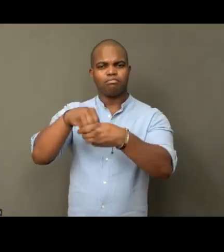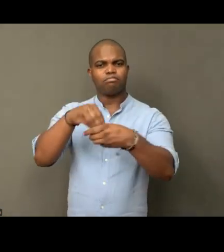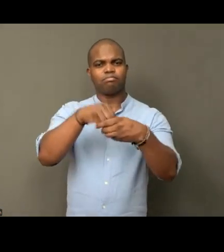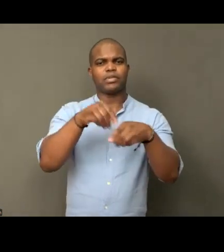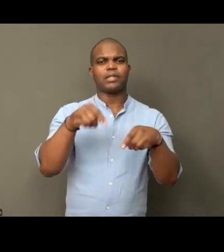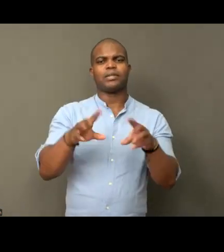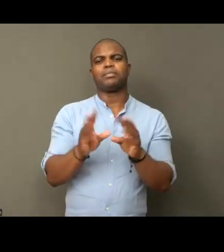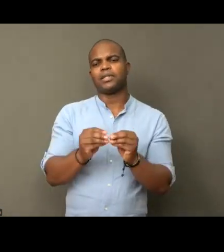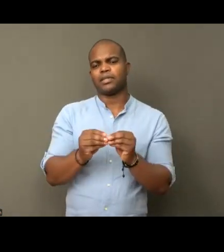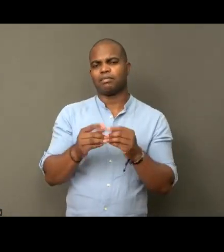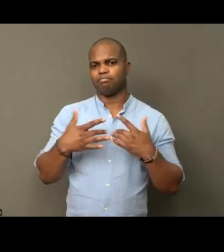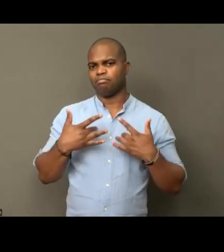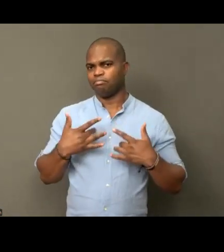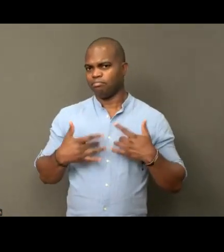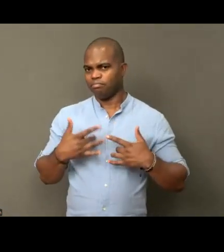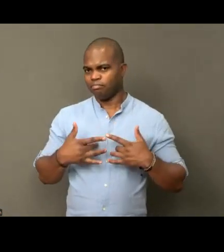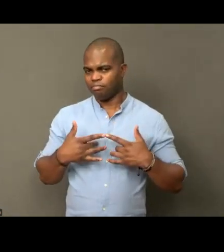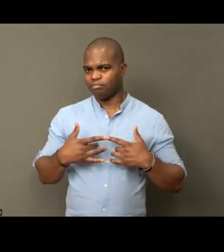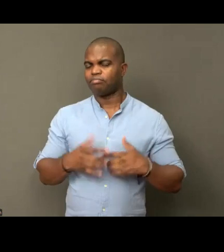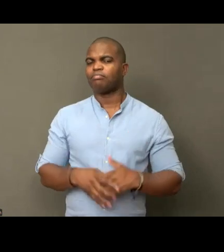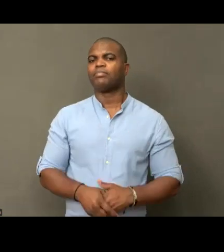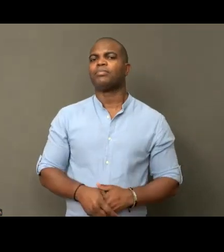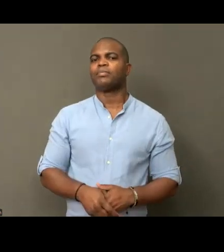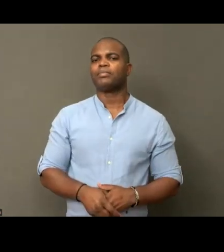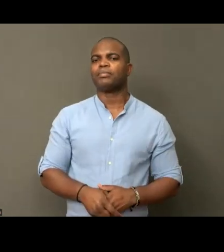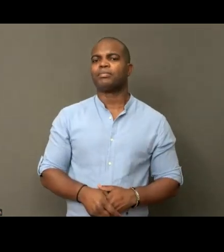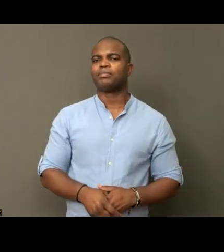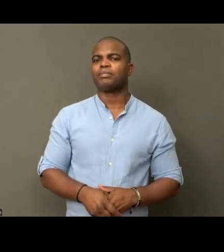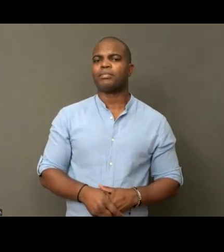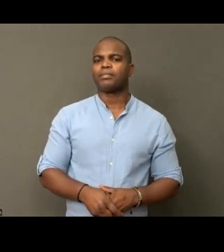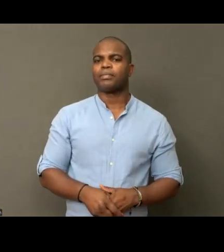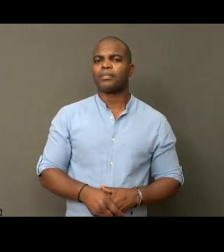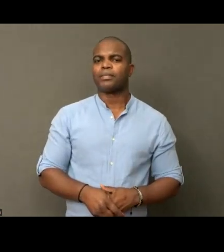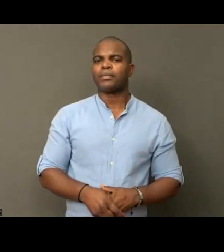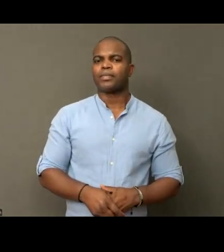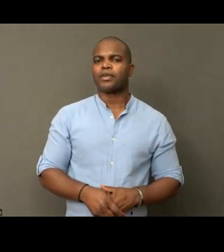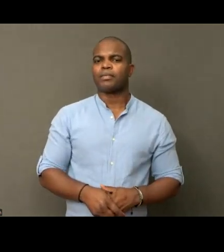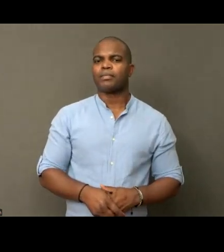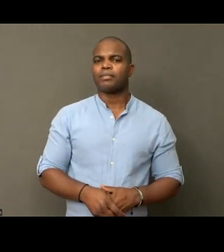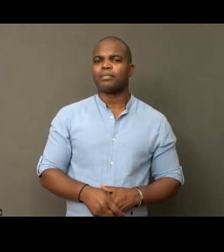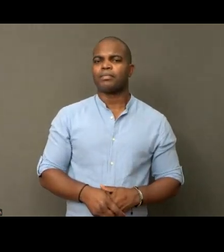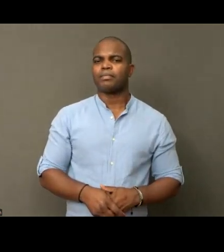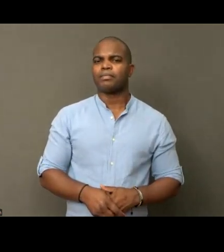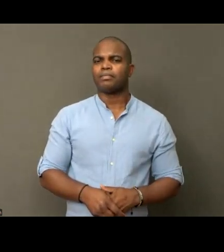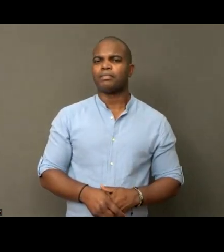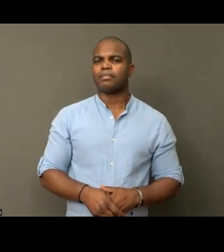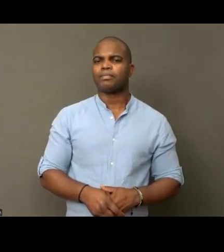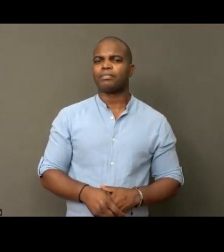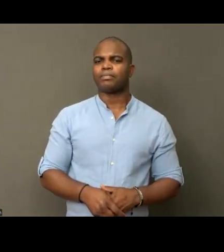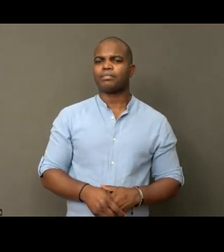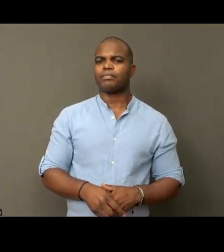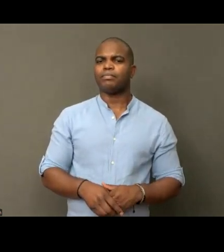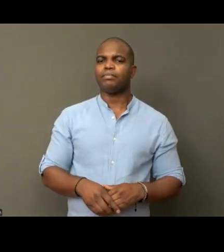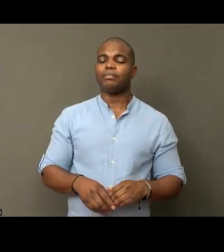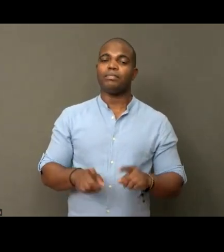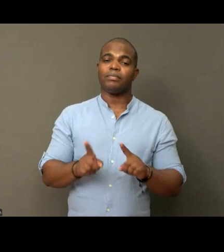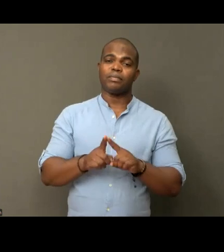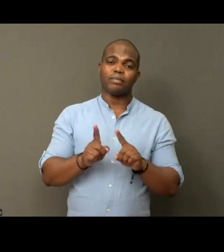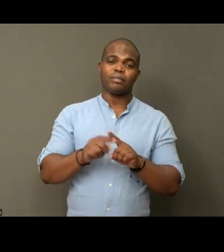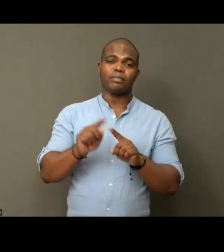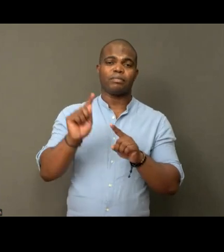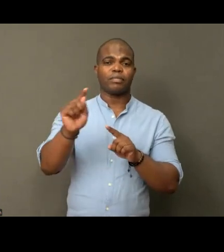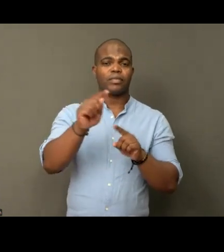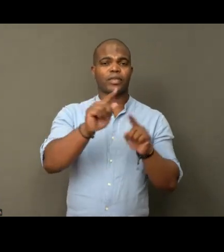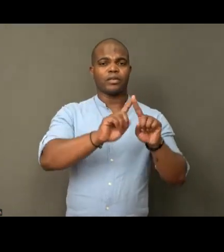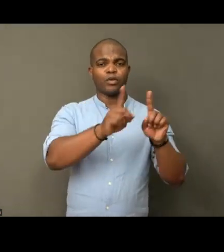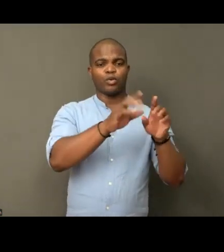todos os departamentos da OPAS que estão somando nessa iniciativa, nossos colegas dos escritórios dos países que